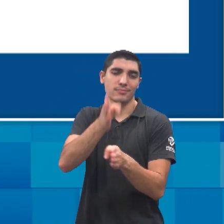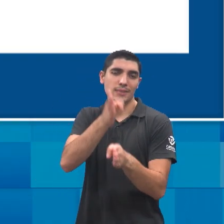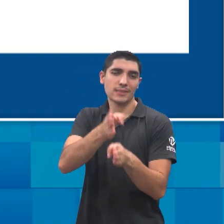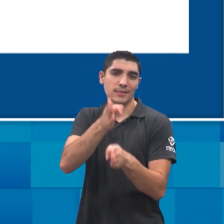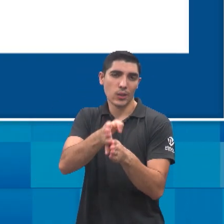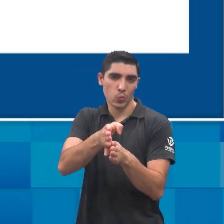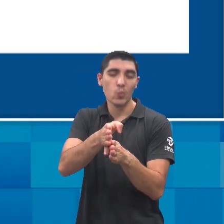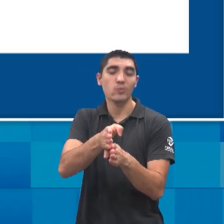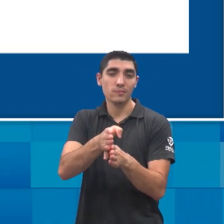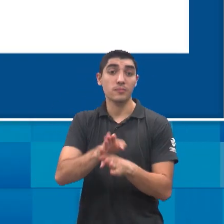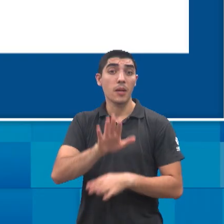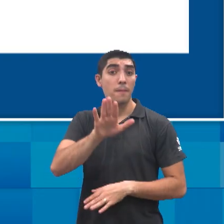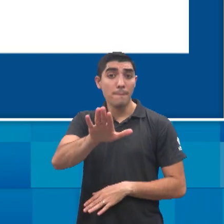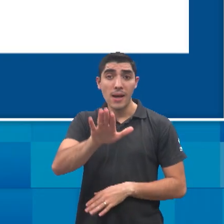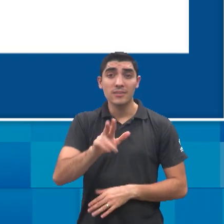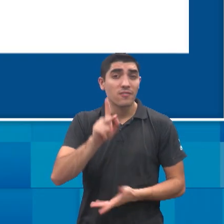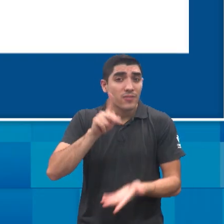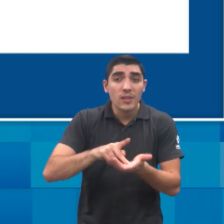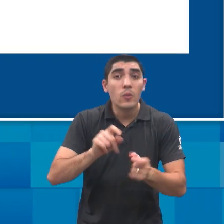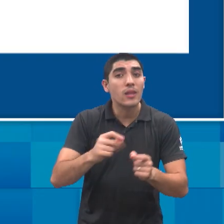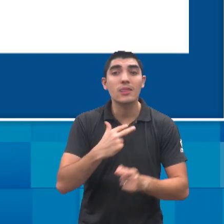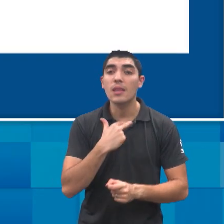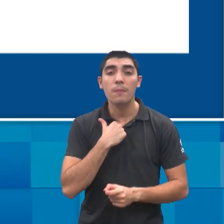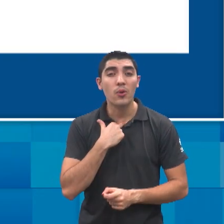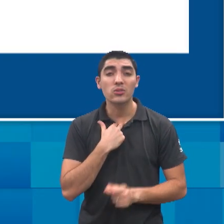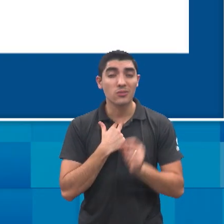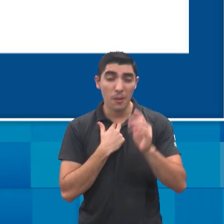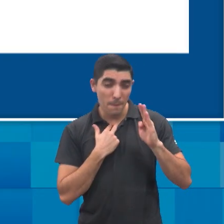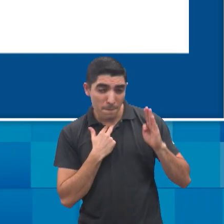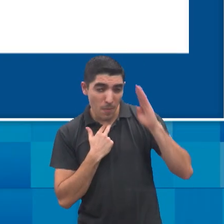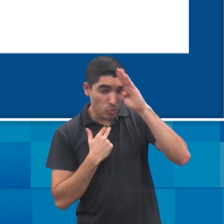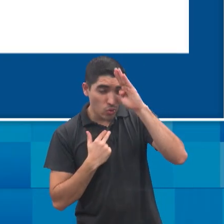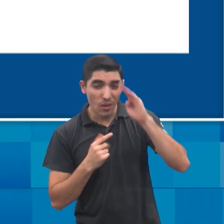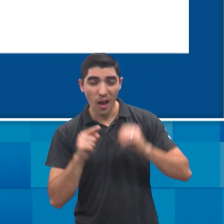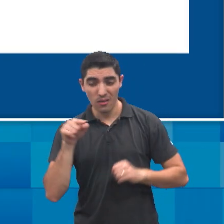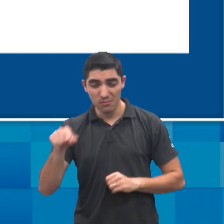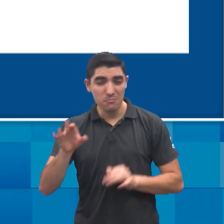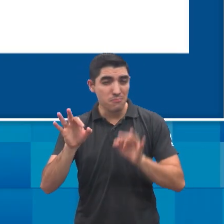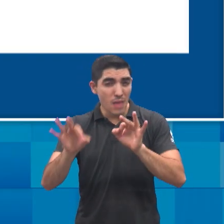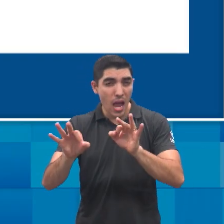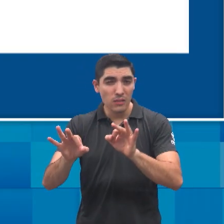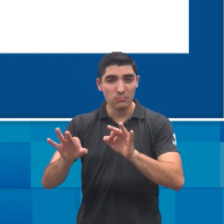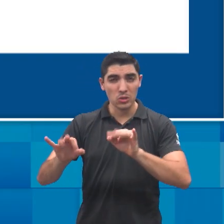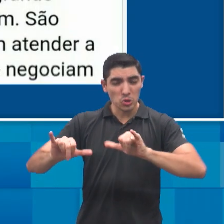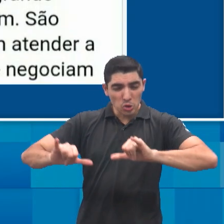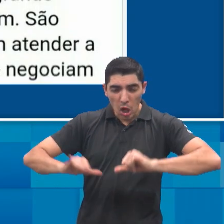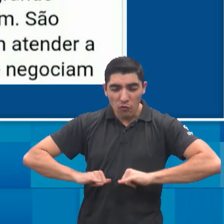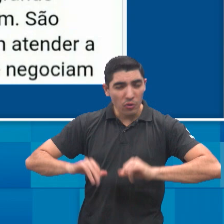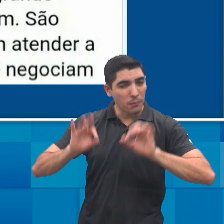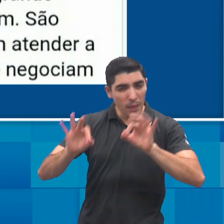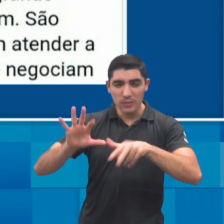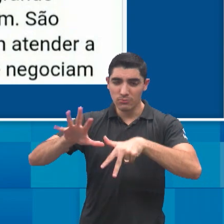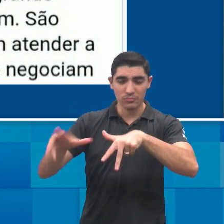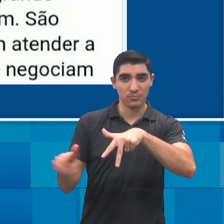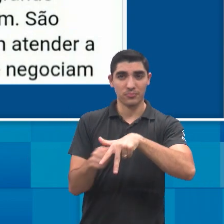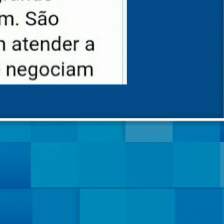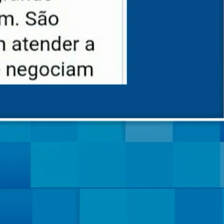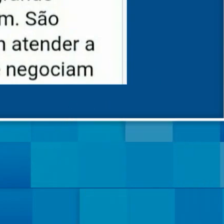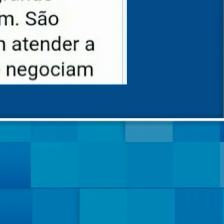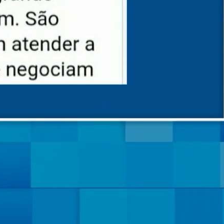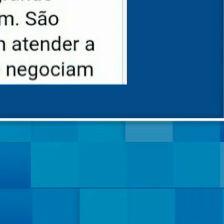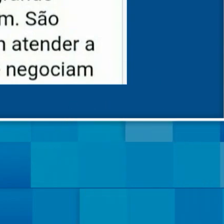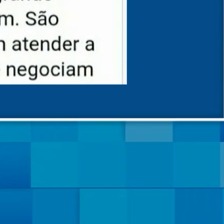ver mais diferenças entre eles. Bolsonaro está mergulhado na lama do sistema corrupto. A próxima.